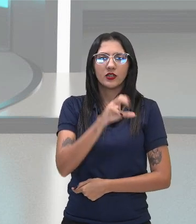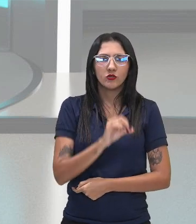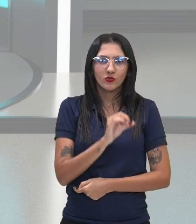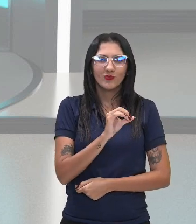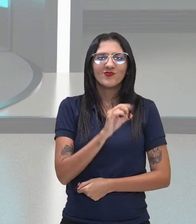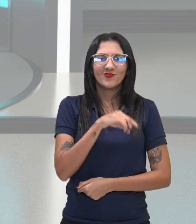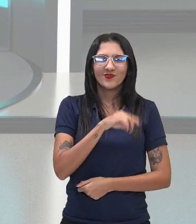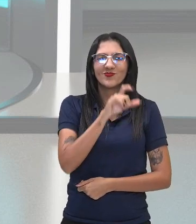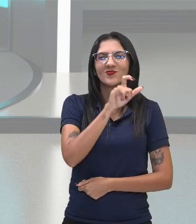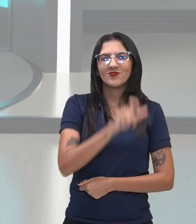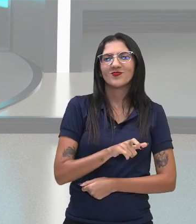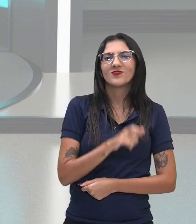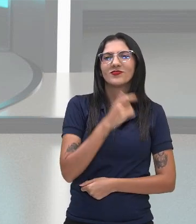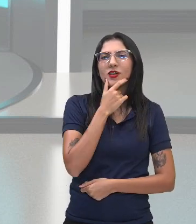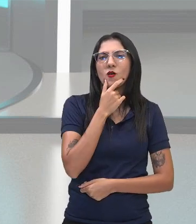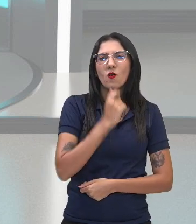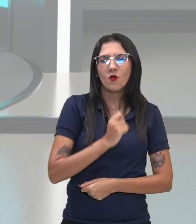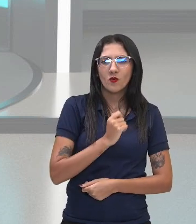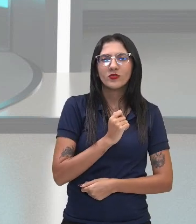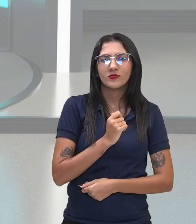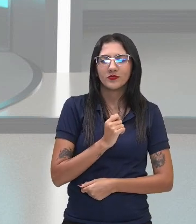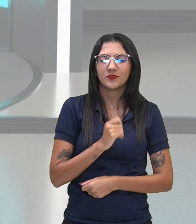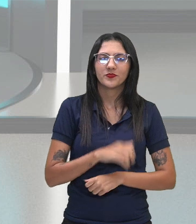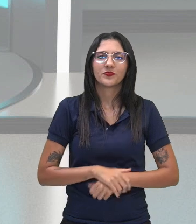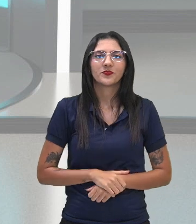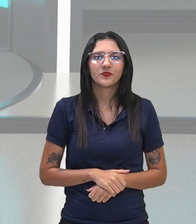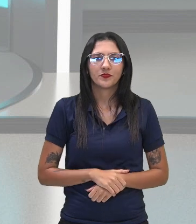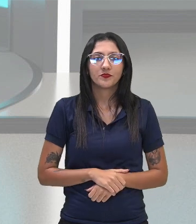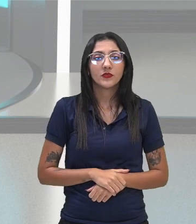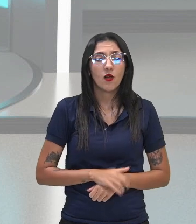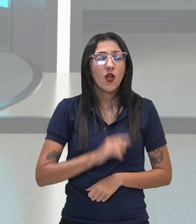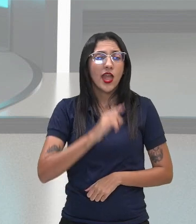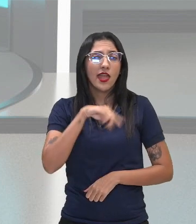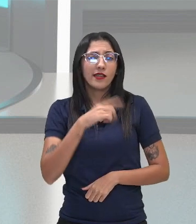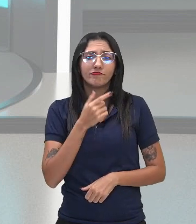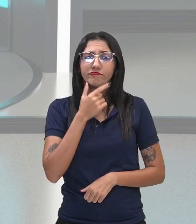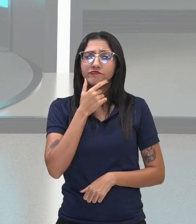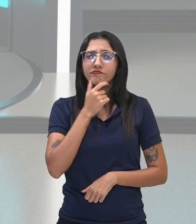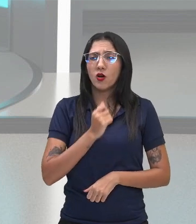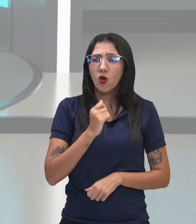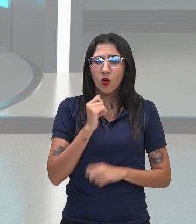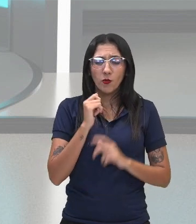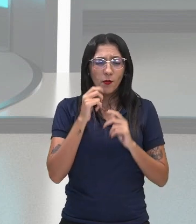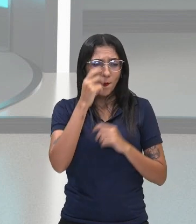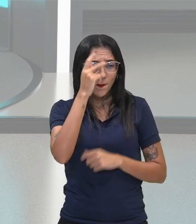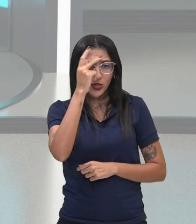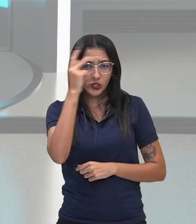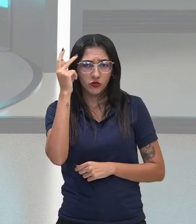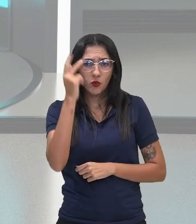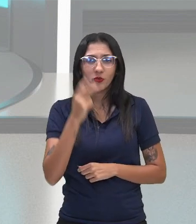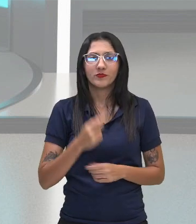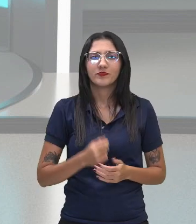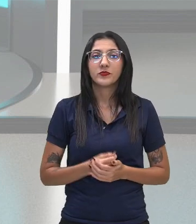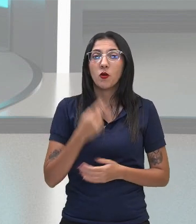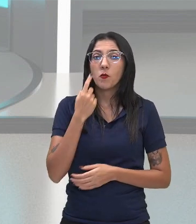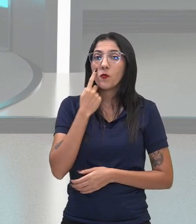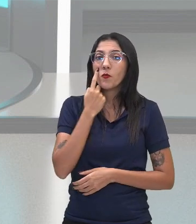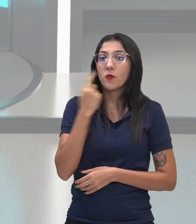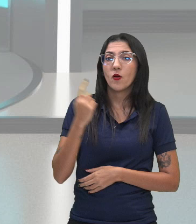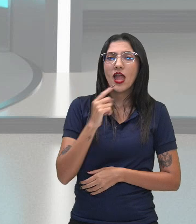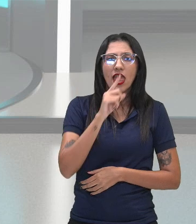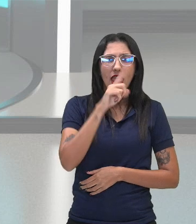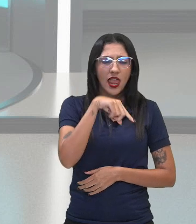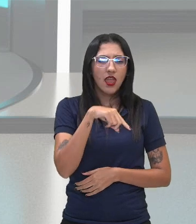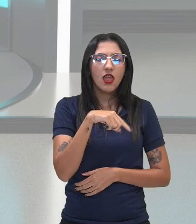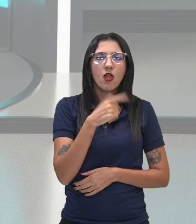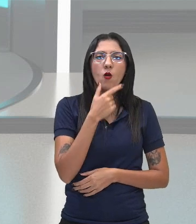principal dessa história, né? O protagonista. Ele é um homem Então, nós temos aí um verbo, ele é um homem,